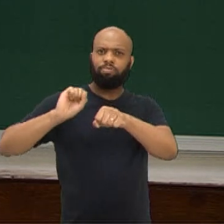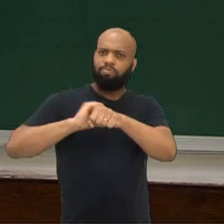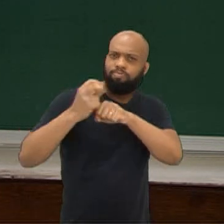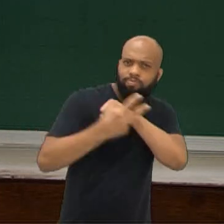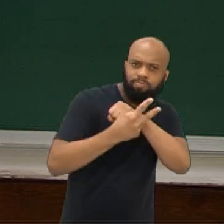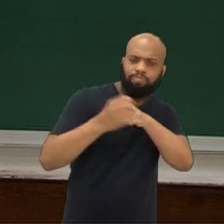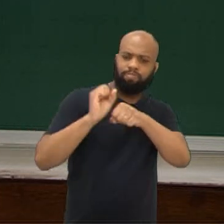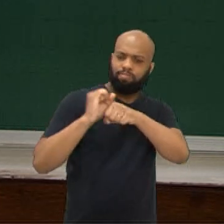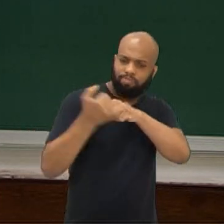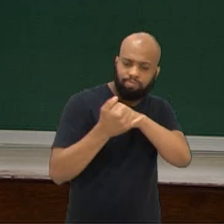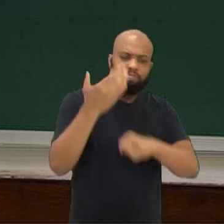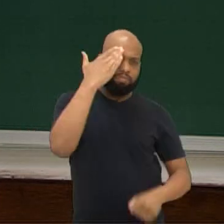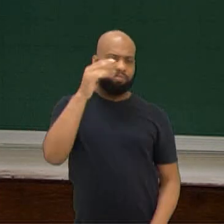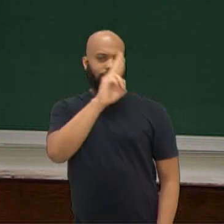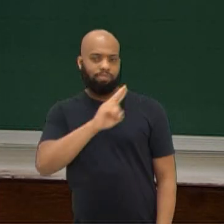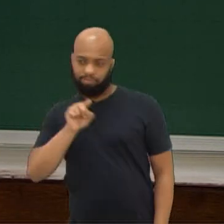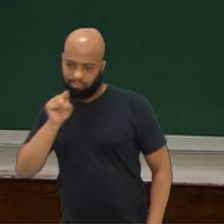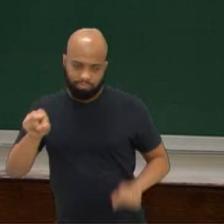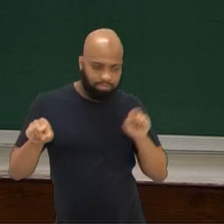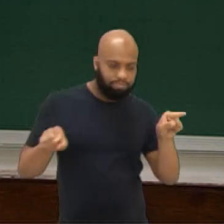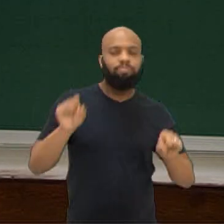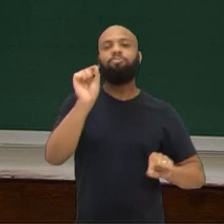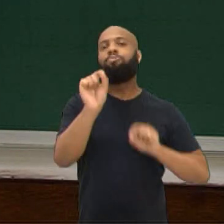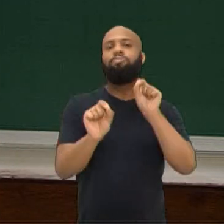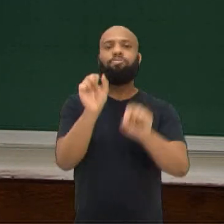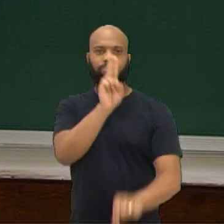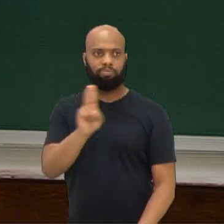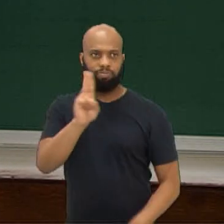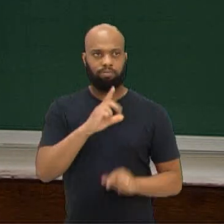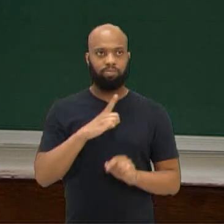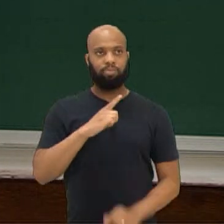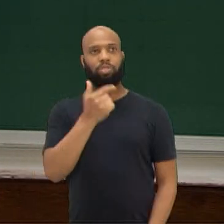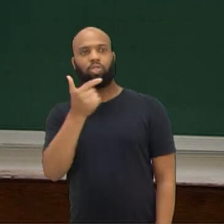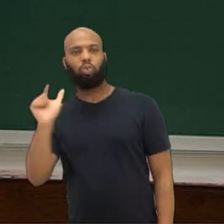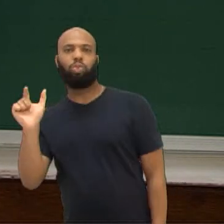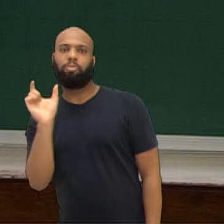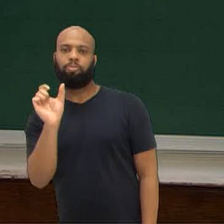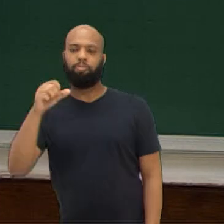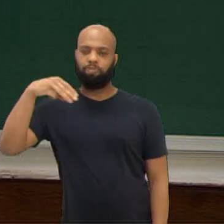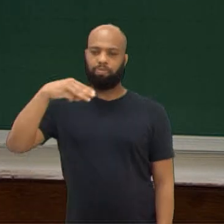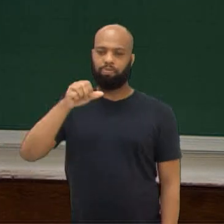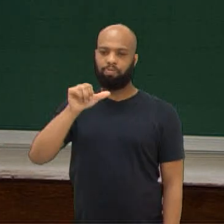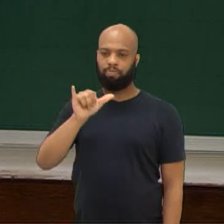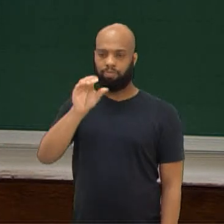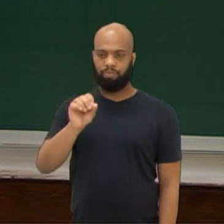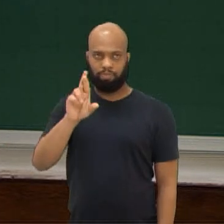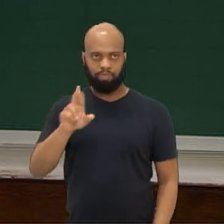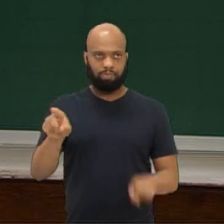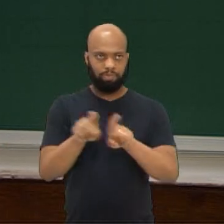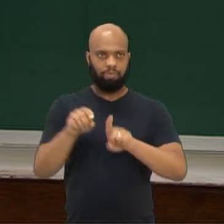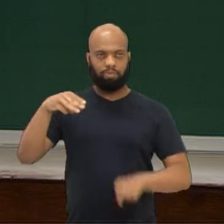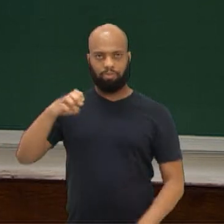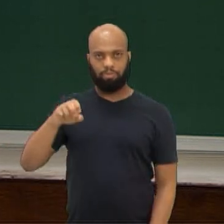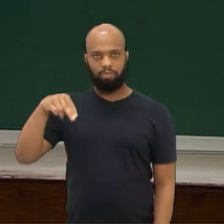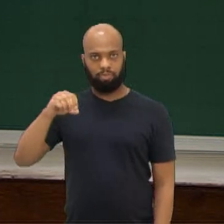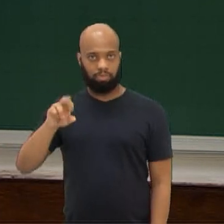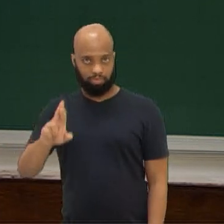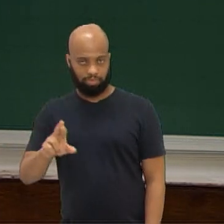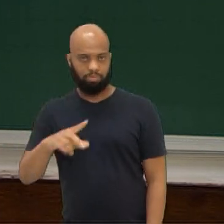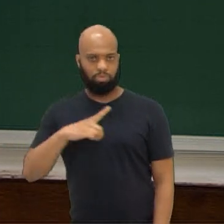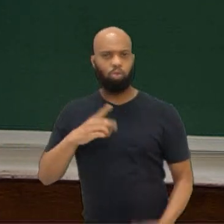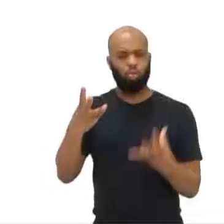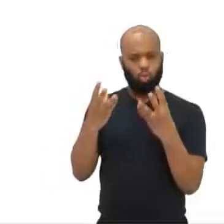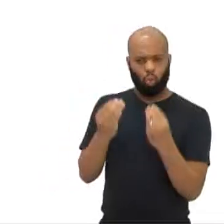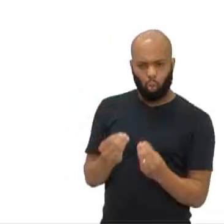palavra? Para eu saber se eu aplico muy ou mucho, perfeito? La palavra maior e menor. Mucho maior, mucho menor,